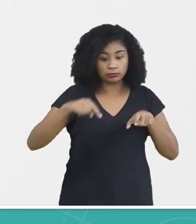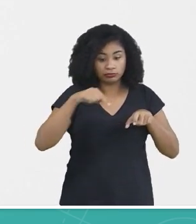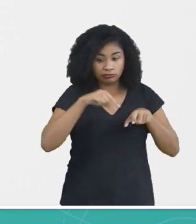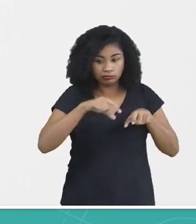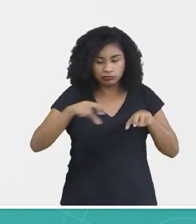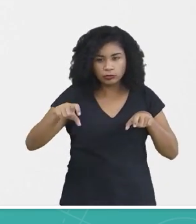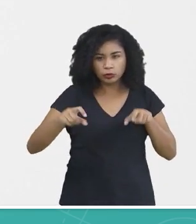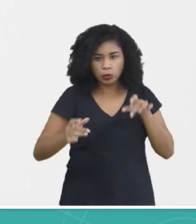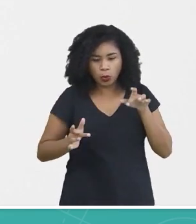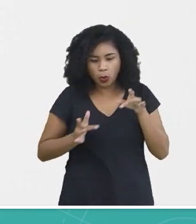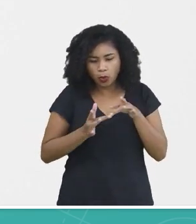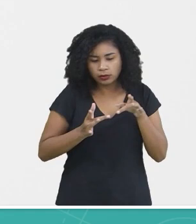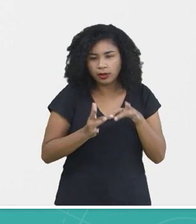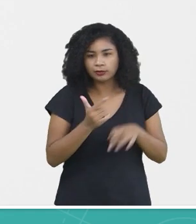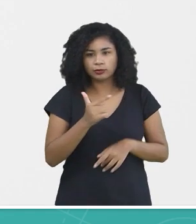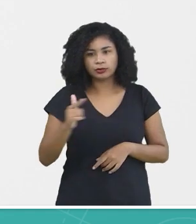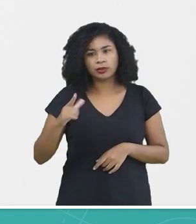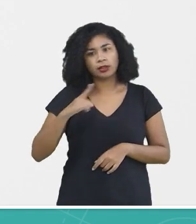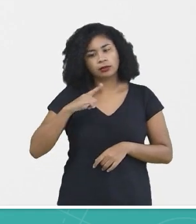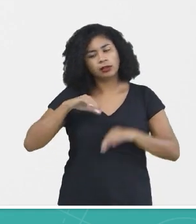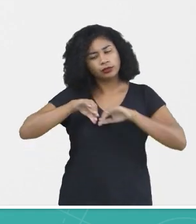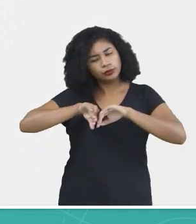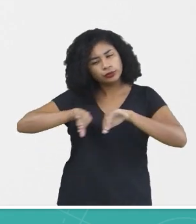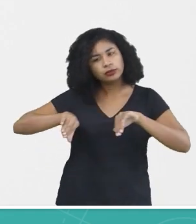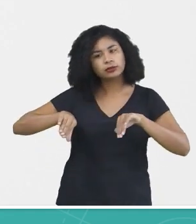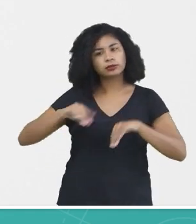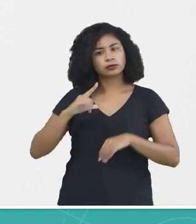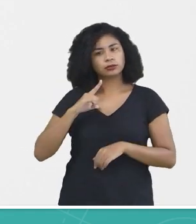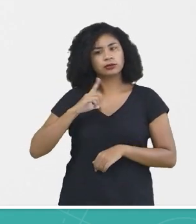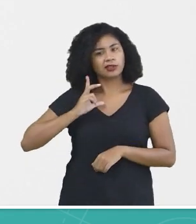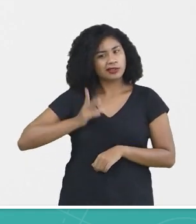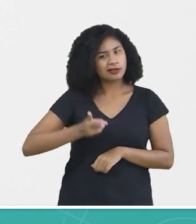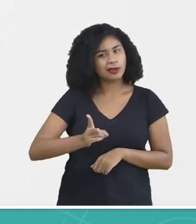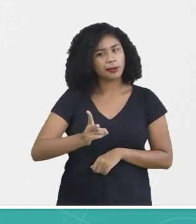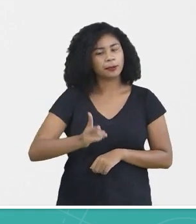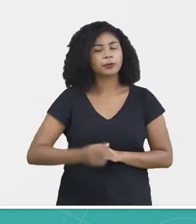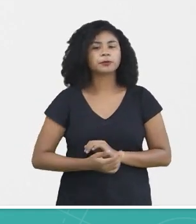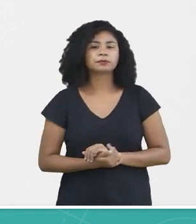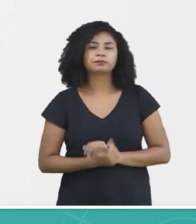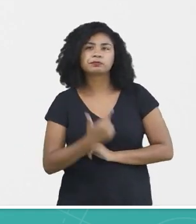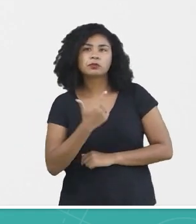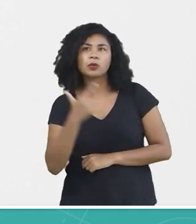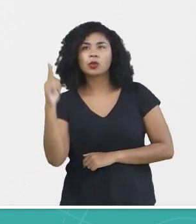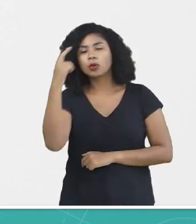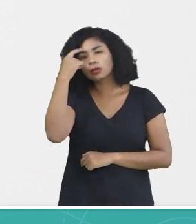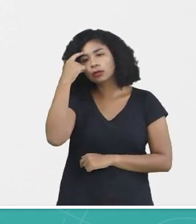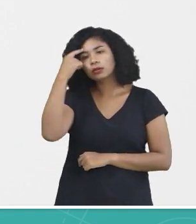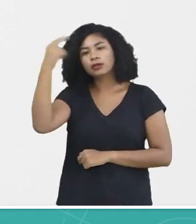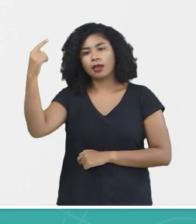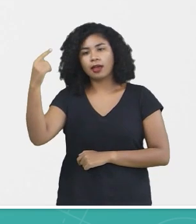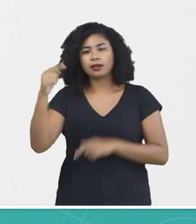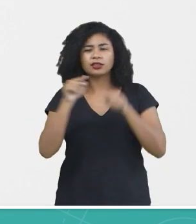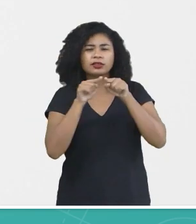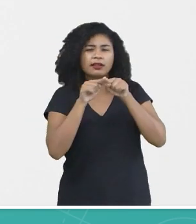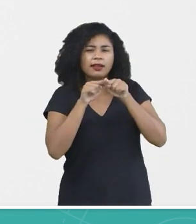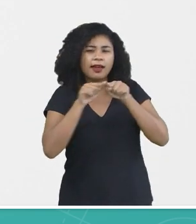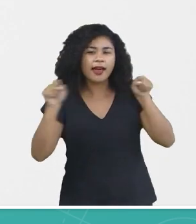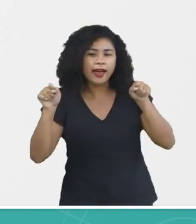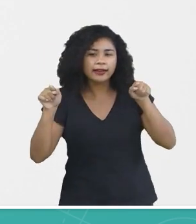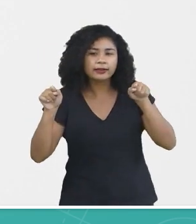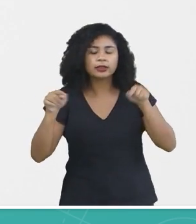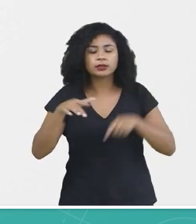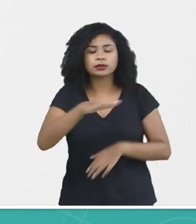É claro que você tem que desconsiderar as curvas. A outra ideia de retas no plano são as